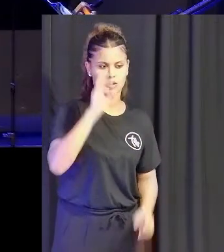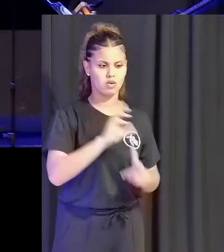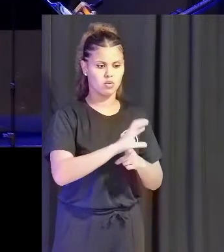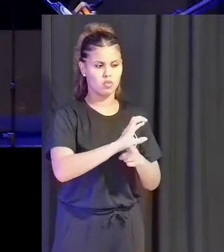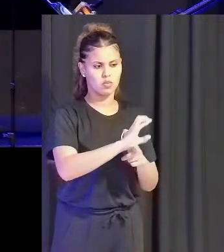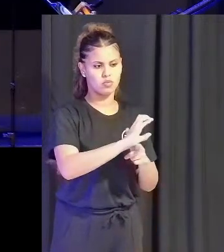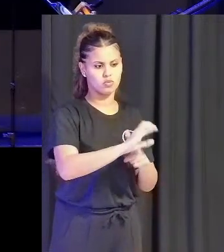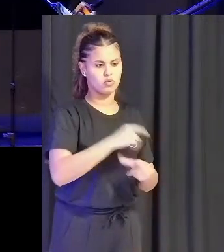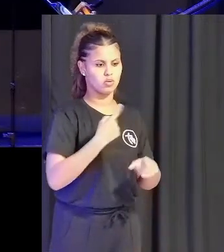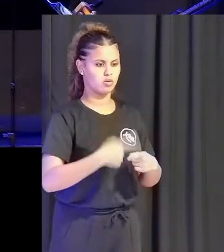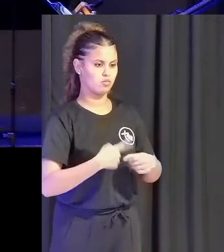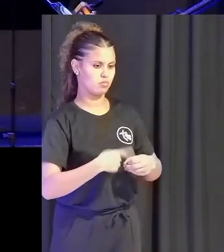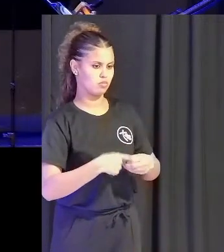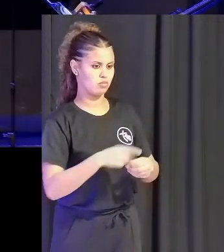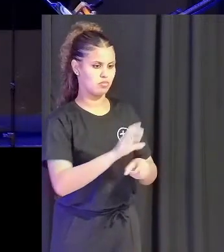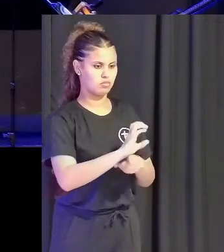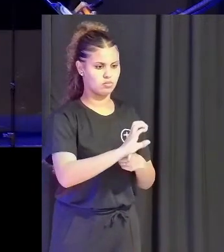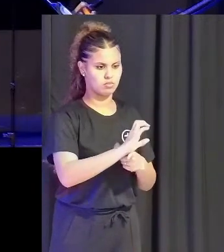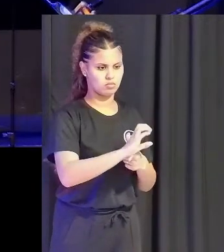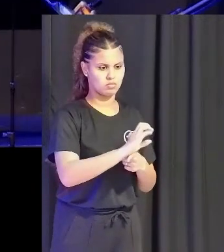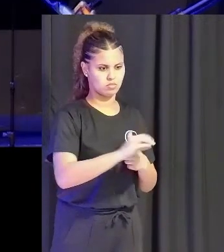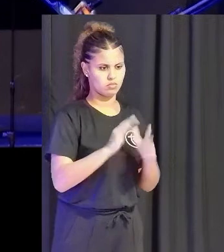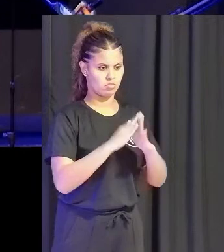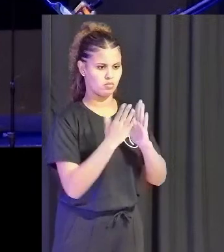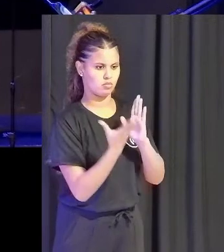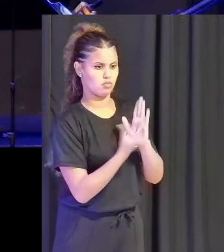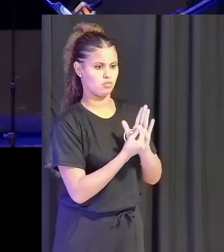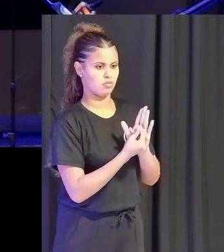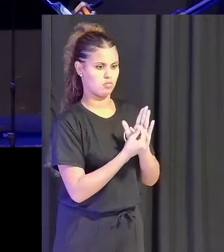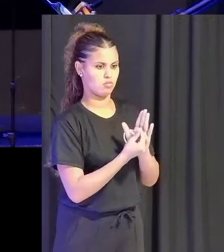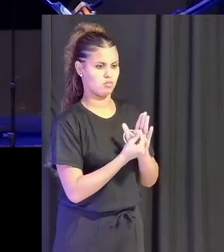o povo de Israel, a igreja de Corinto, que o povo